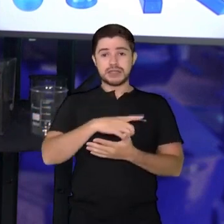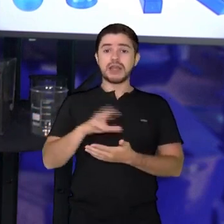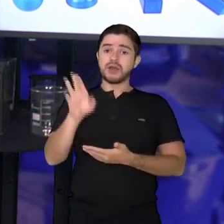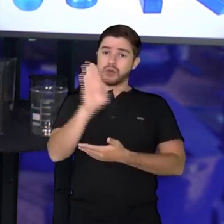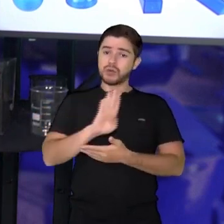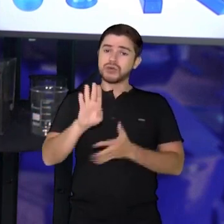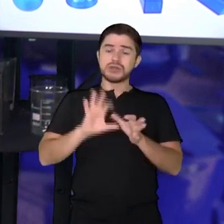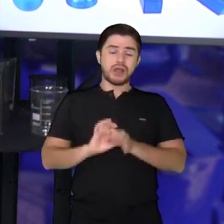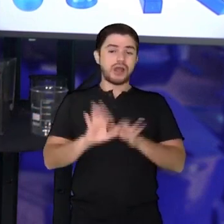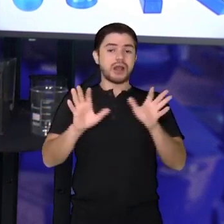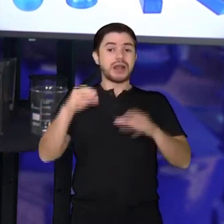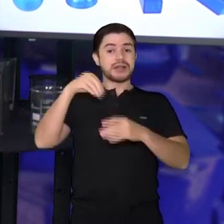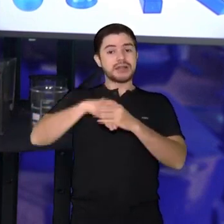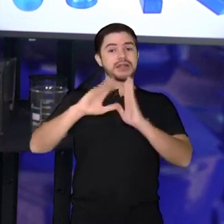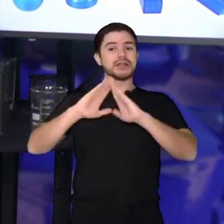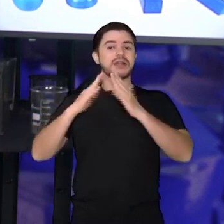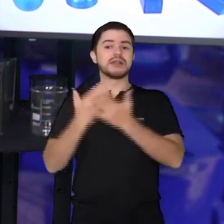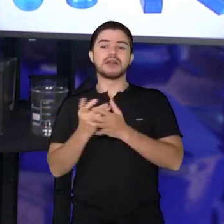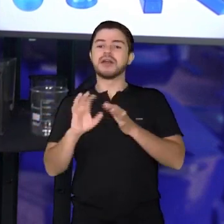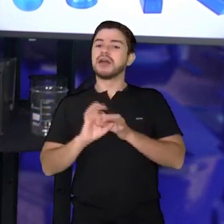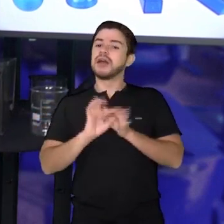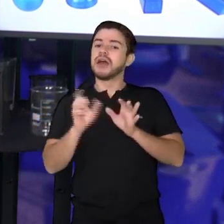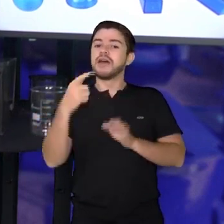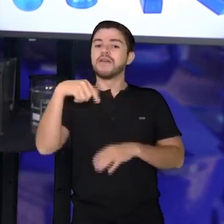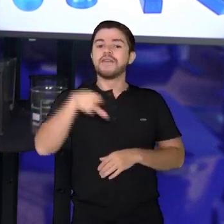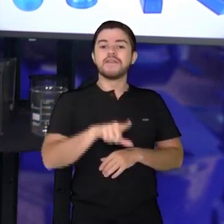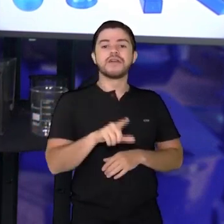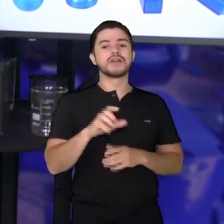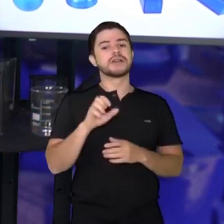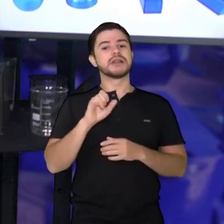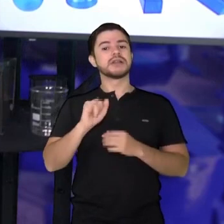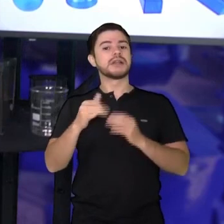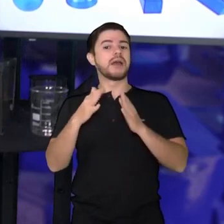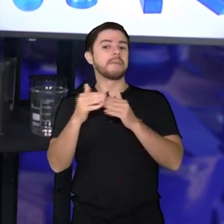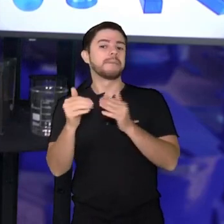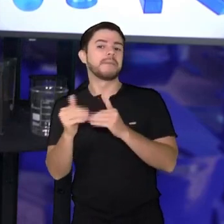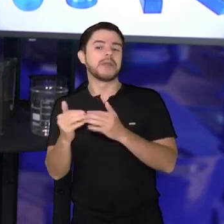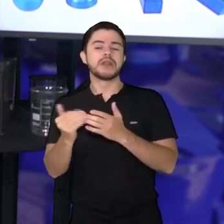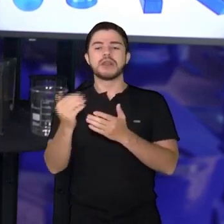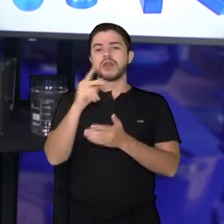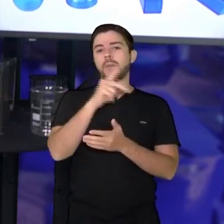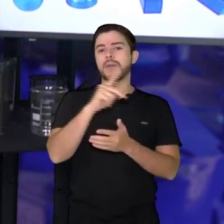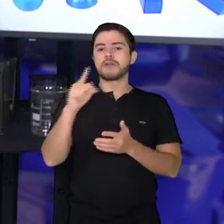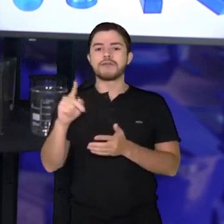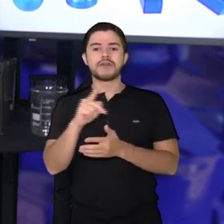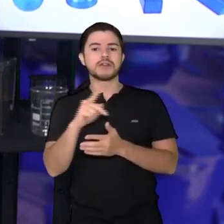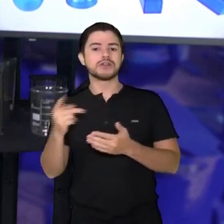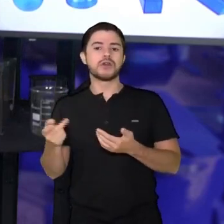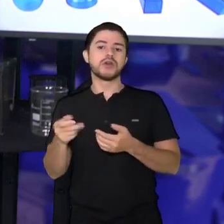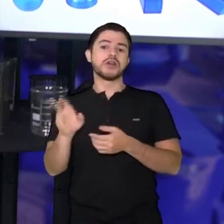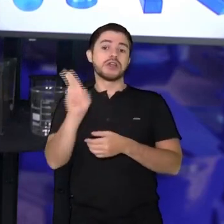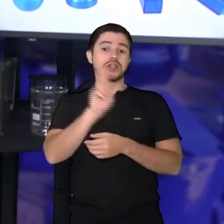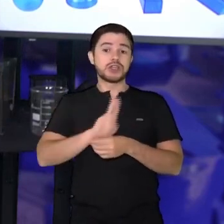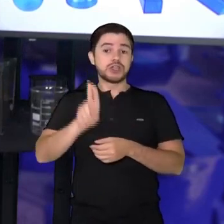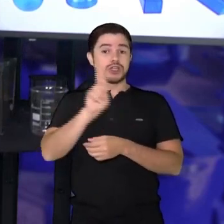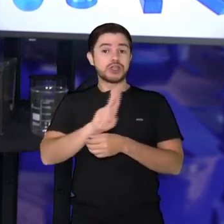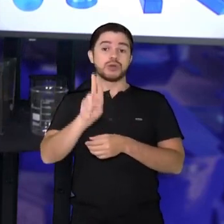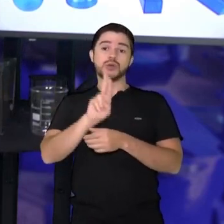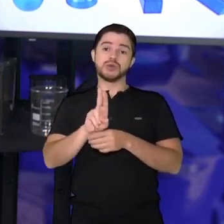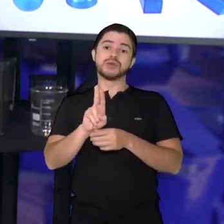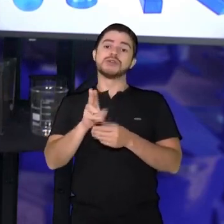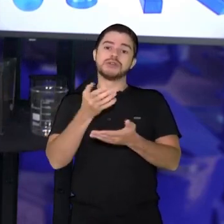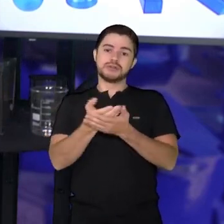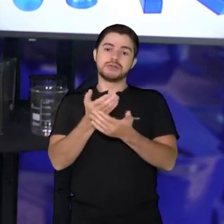material disponível, então fica a critério de vocês, né, solicitar ao professor para que trabalhe com isso quando a gente